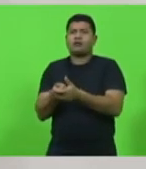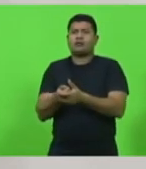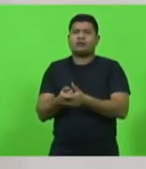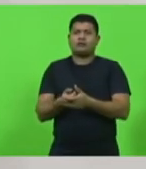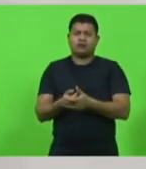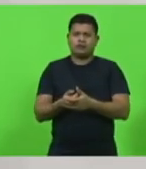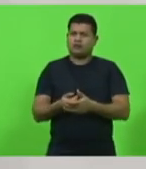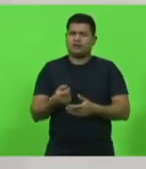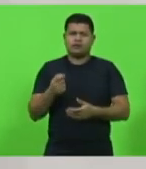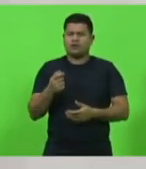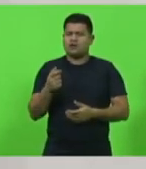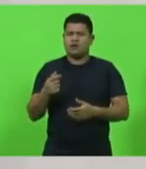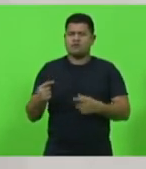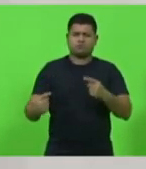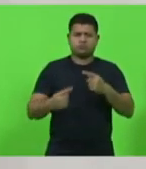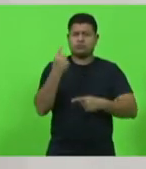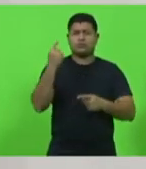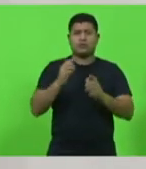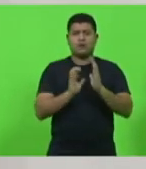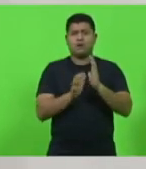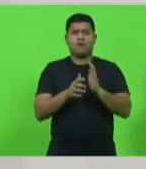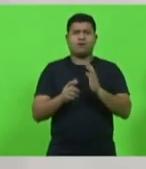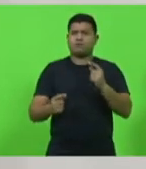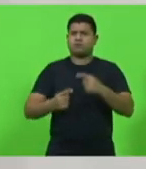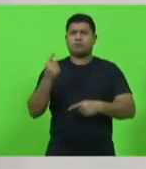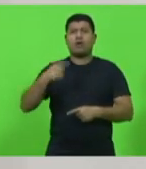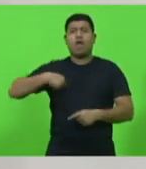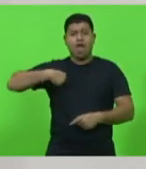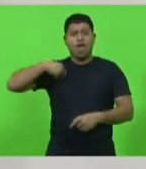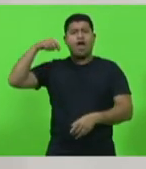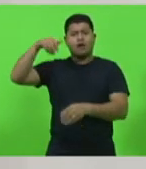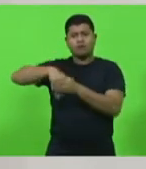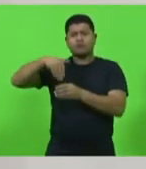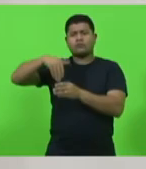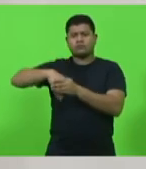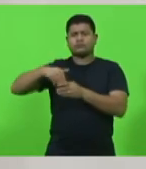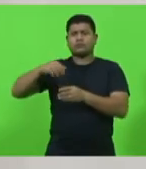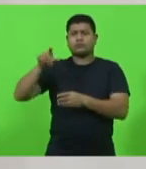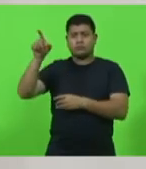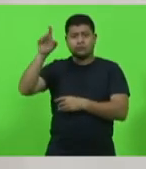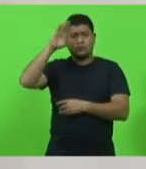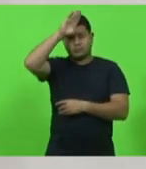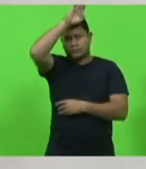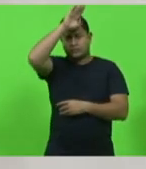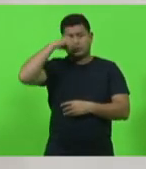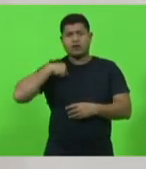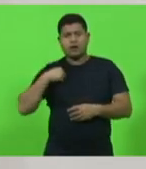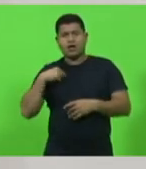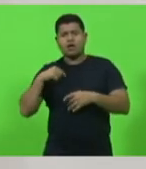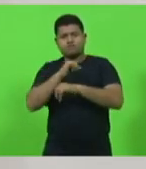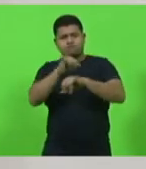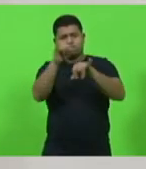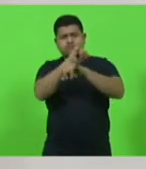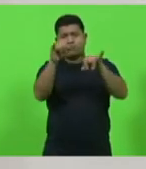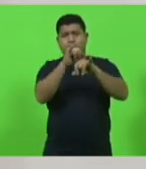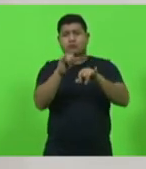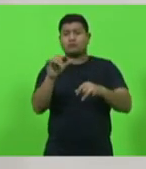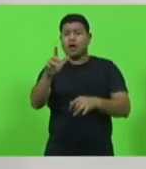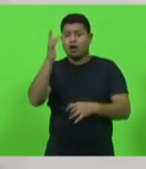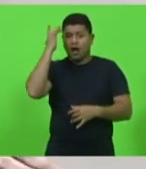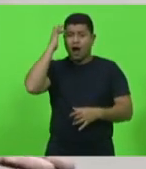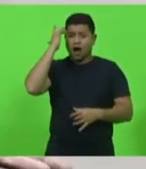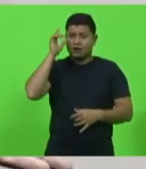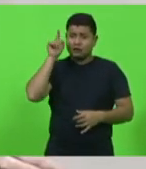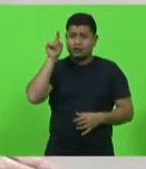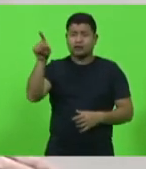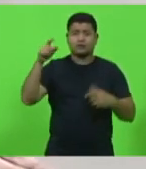questão partidária. Eu votei no Bolsonaro, fiz campanha para o Bolsonaro, e acho que ele tem que